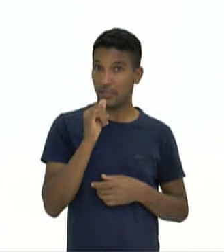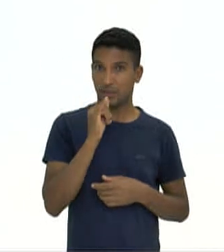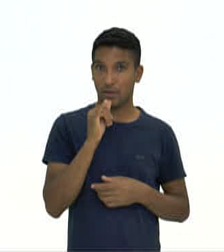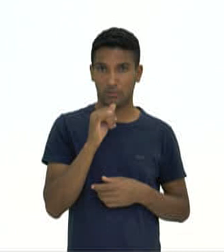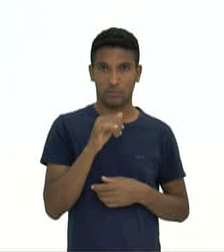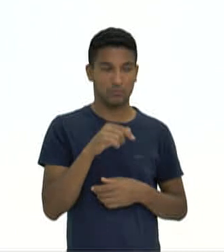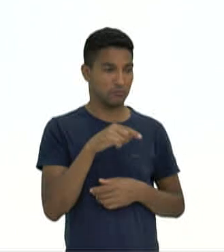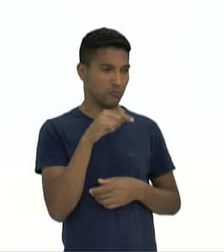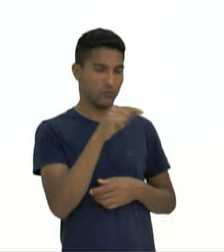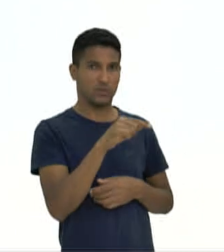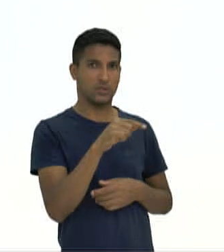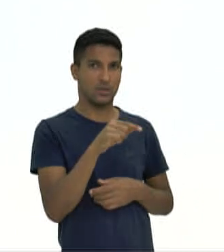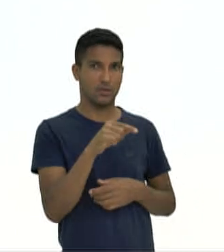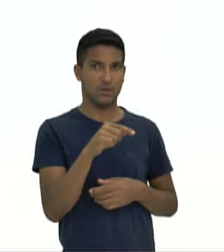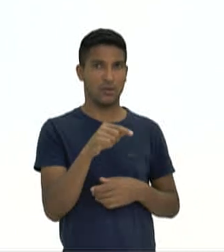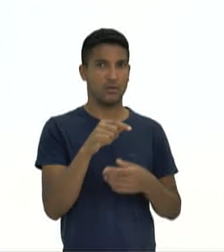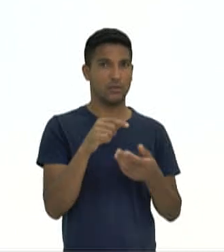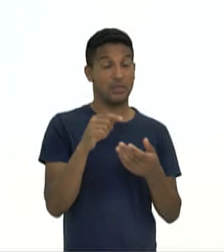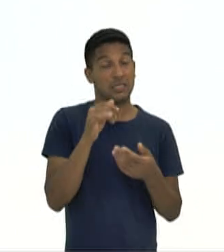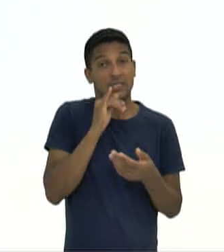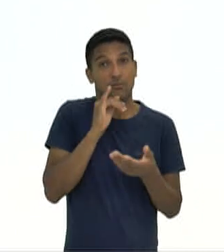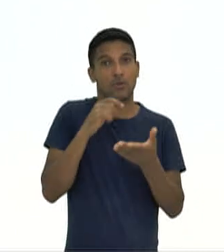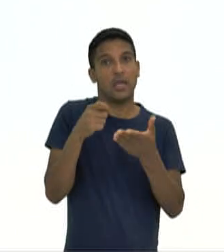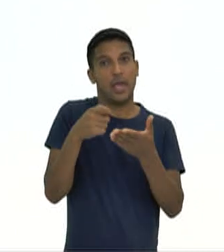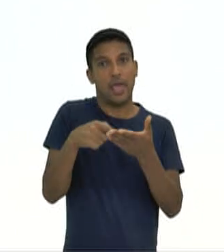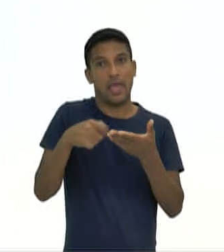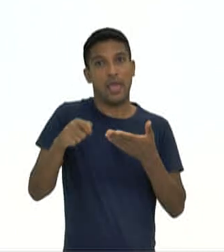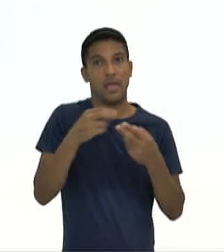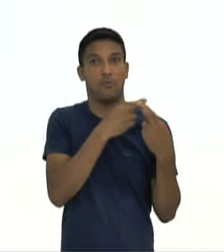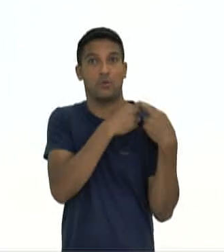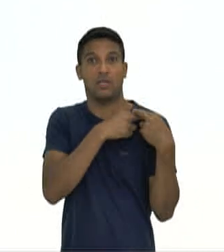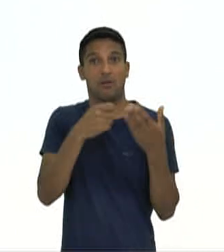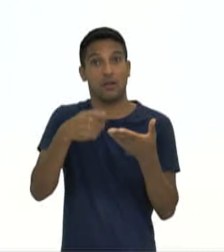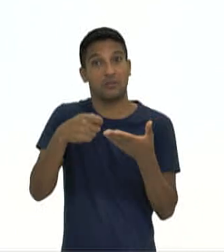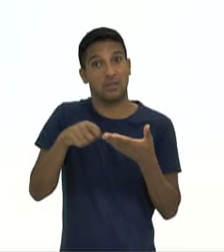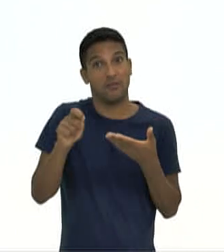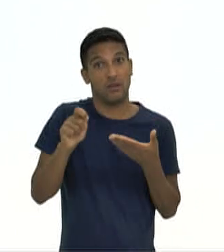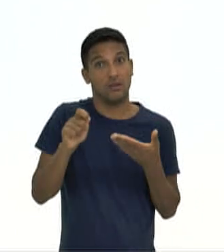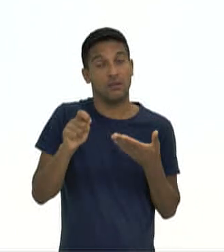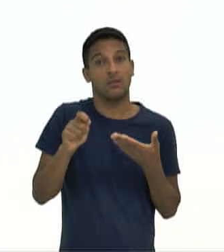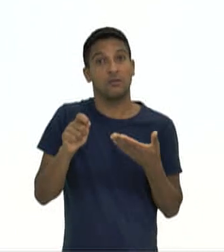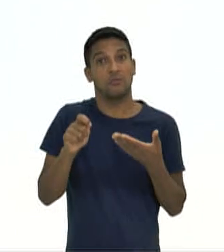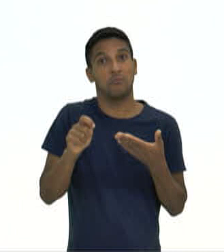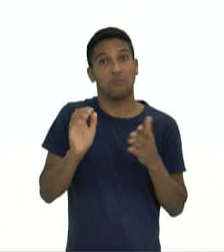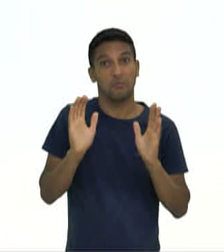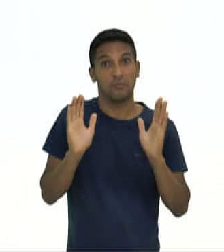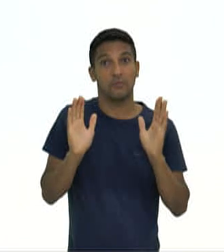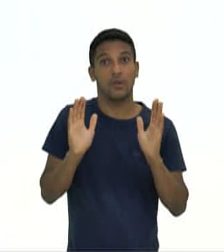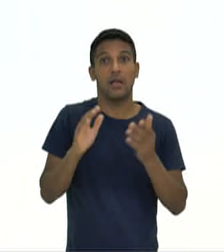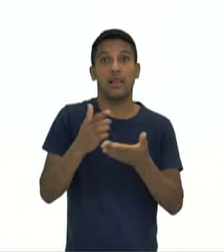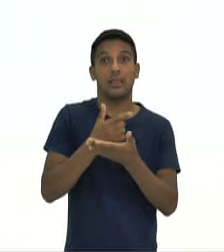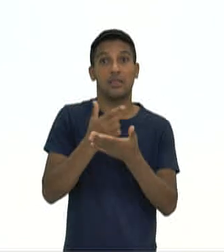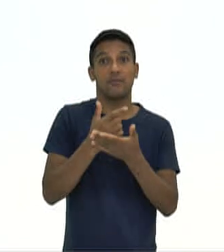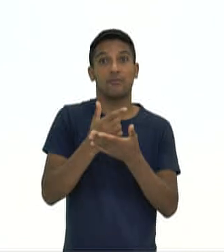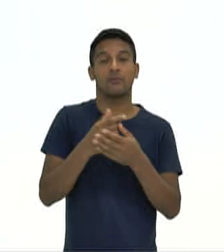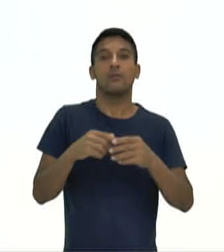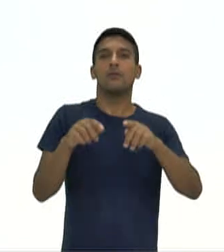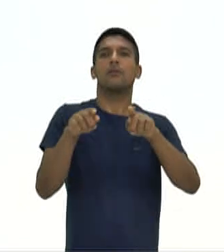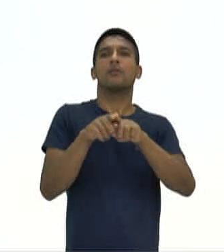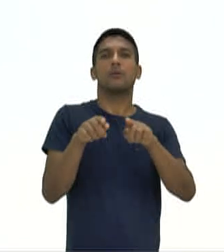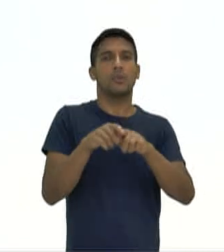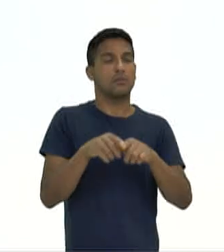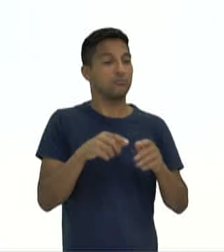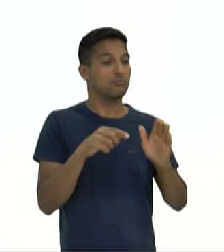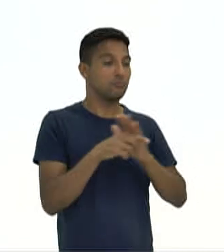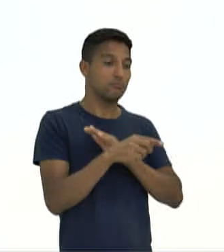seu entrevistado, por alguns anos. Atualmente trabalha com a mesma profissão, ou ela mudou de área, incentivado